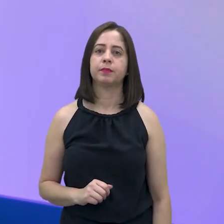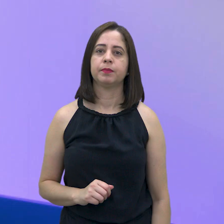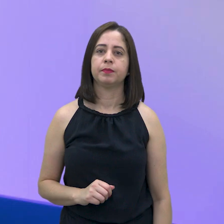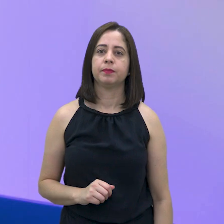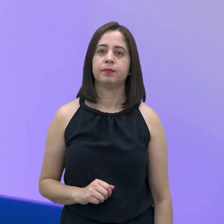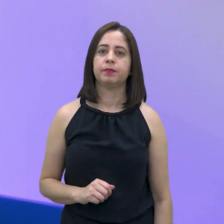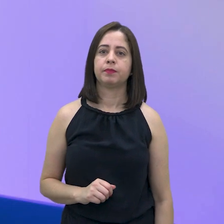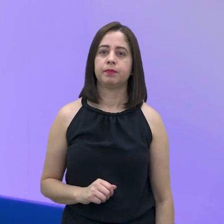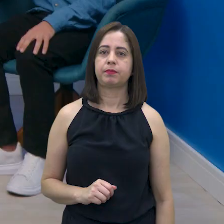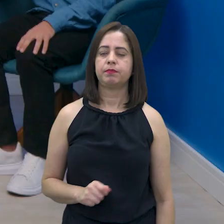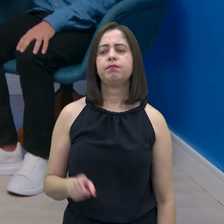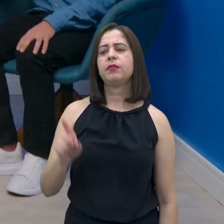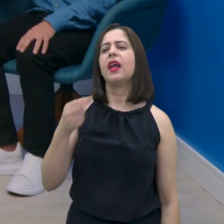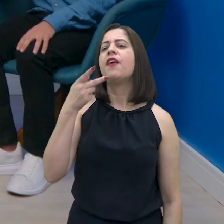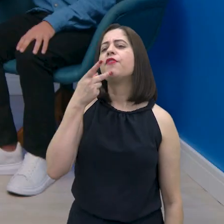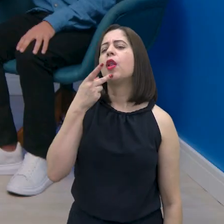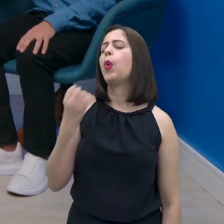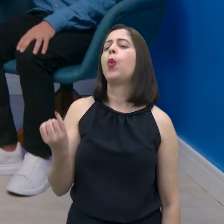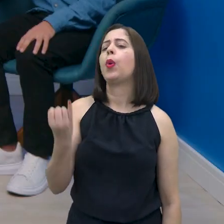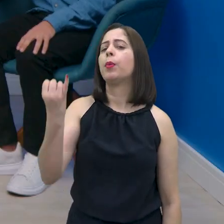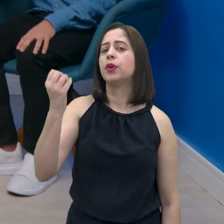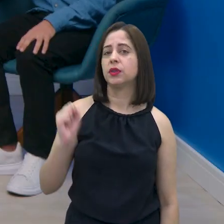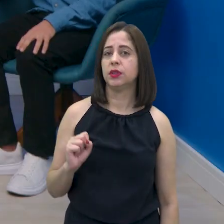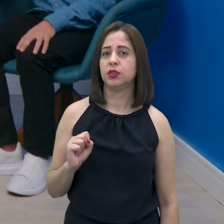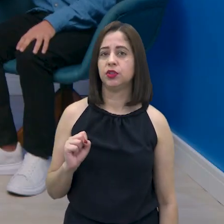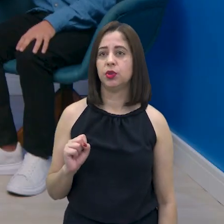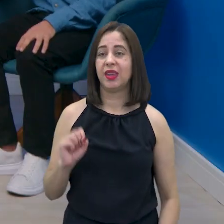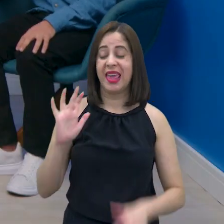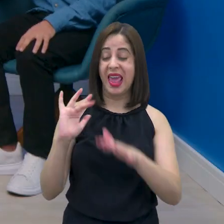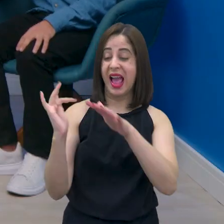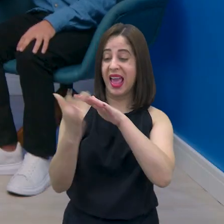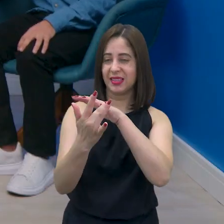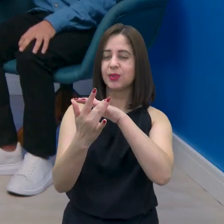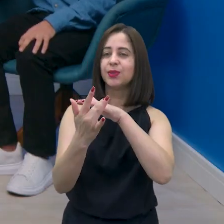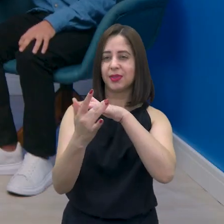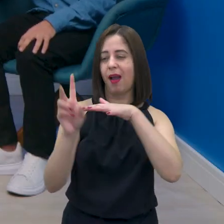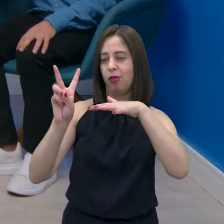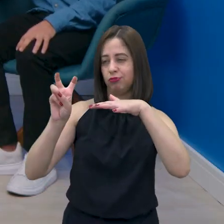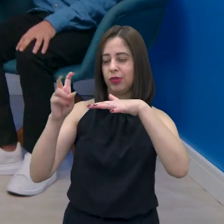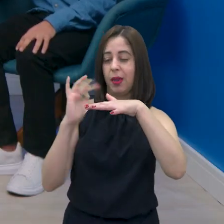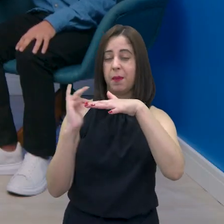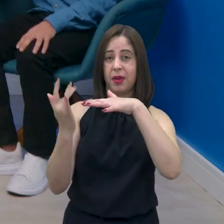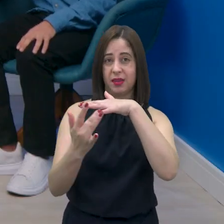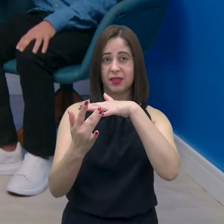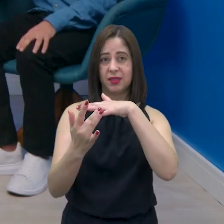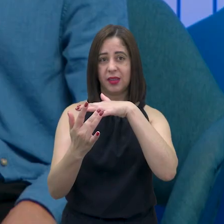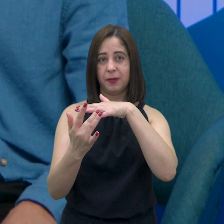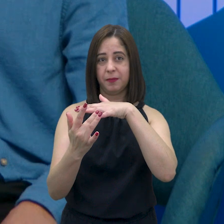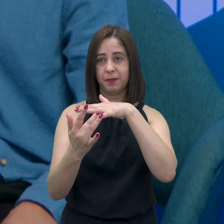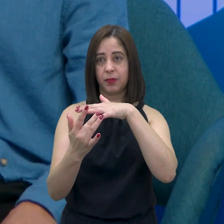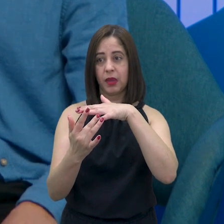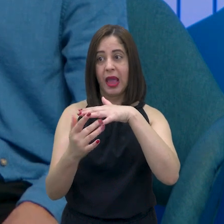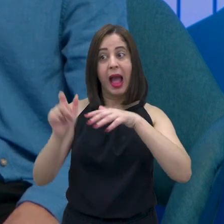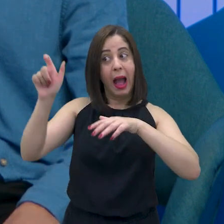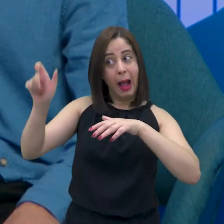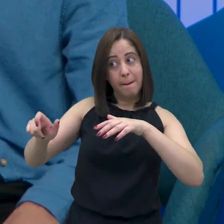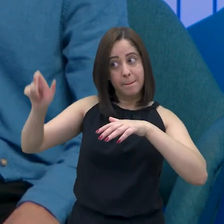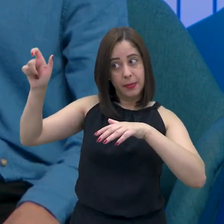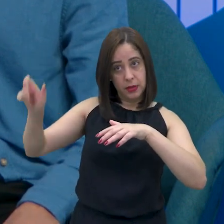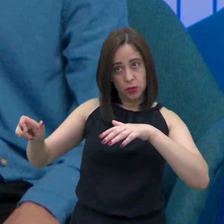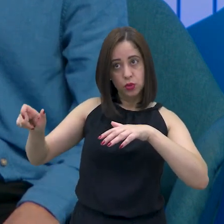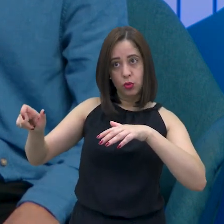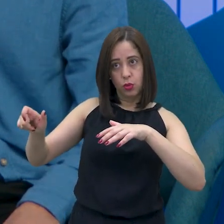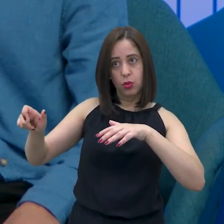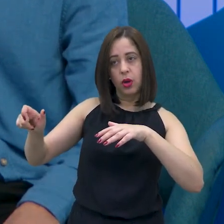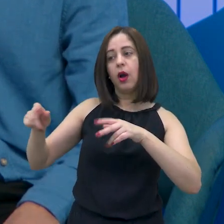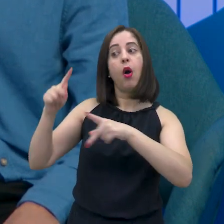Limão, o Matheus tocou num tópico importante, que é a questão da rede social, né, das redes sociais. De que forma o